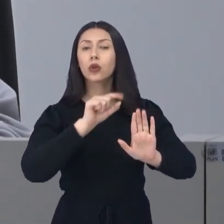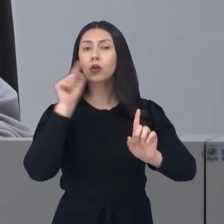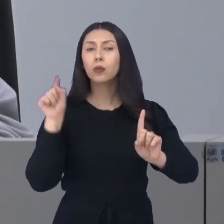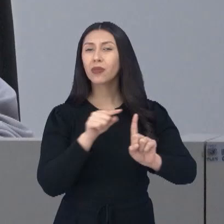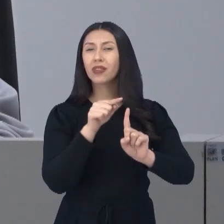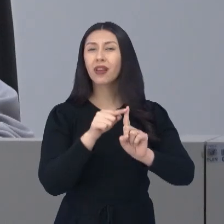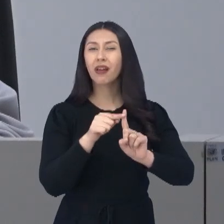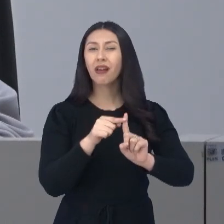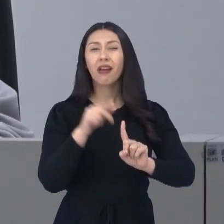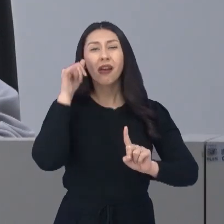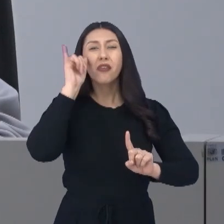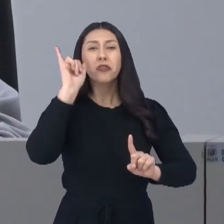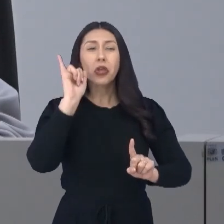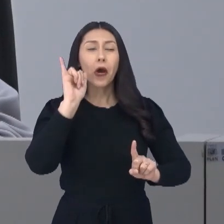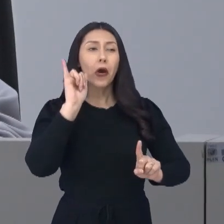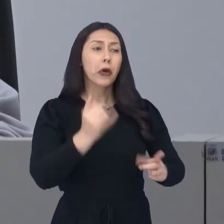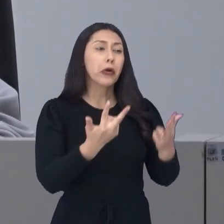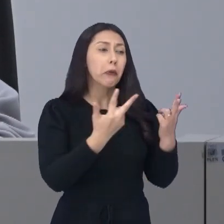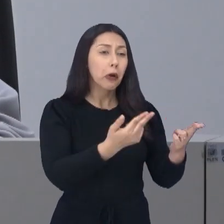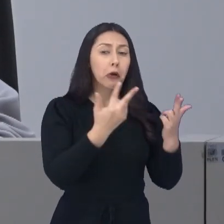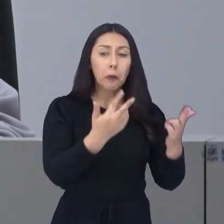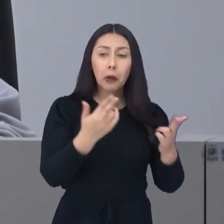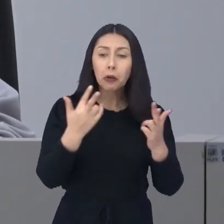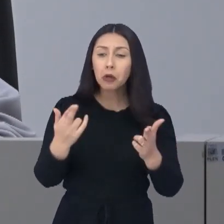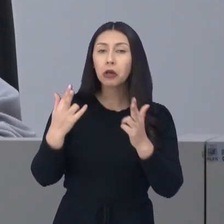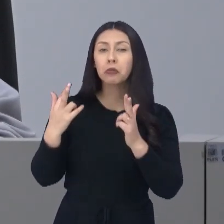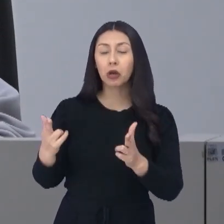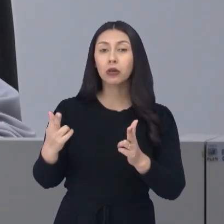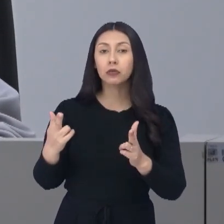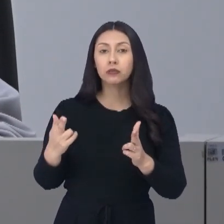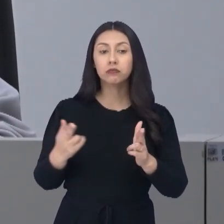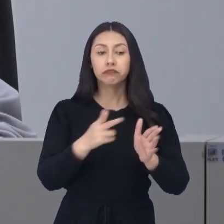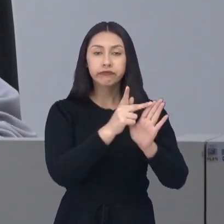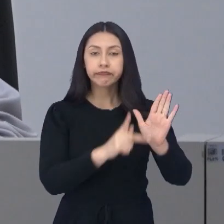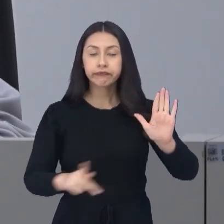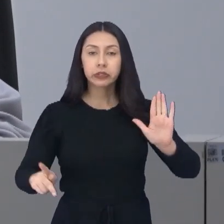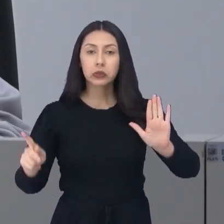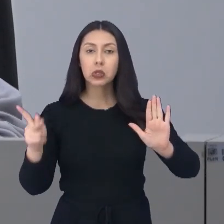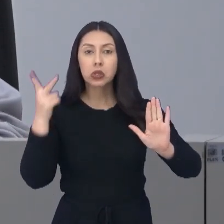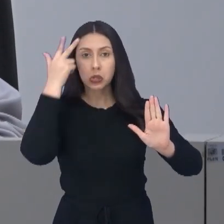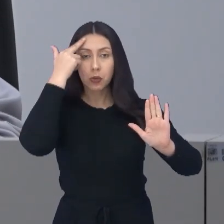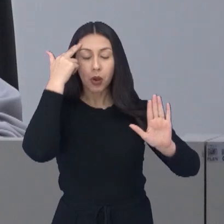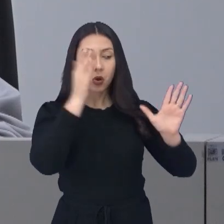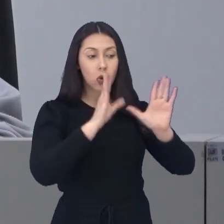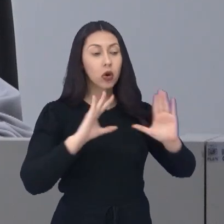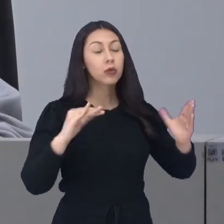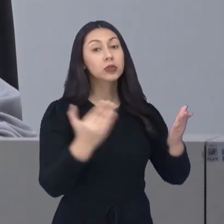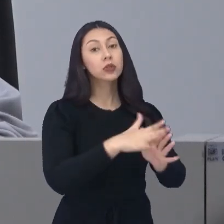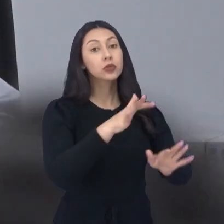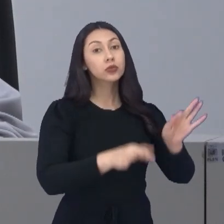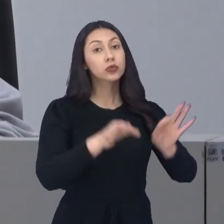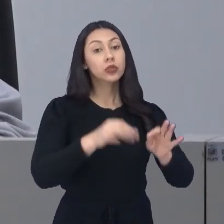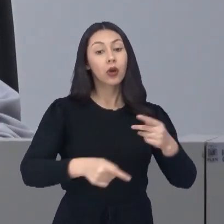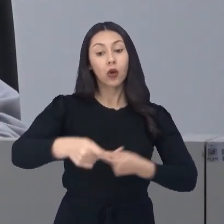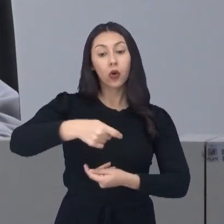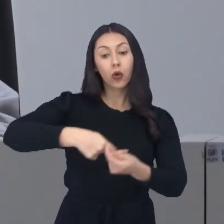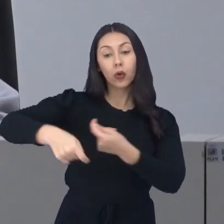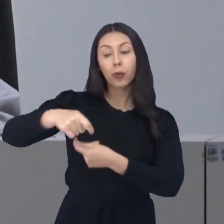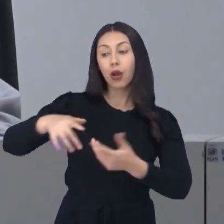de iniciativa. Rito ordinário. Comissões de Justiça, Economia e Promoção